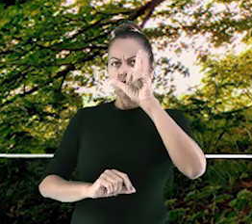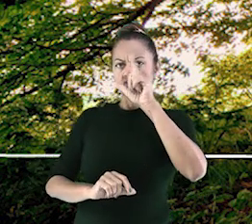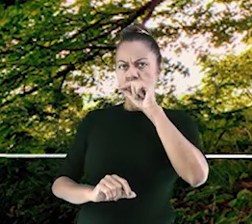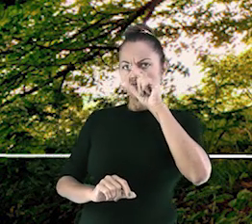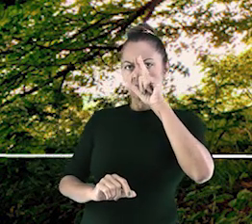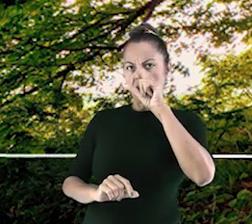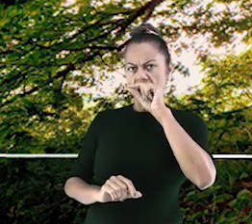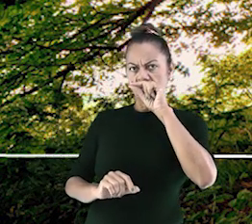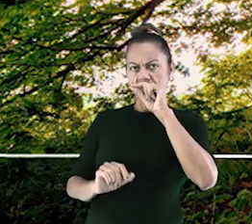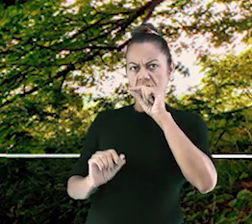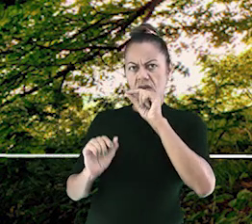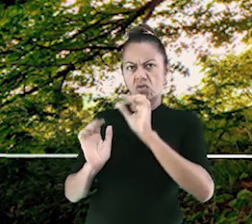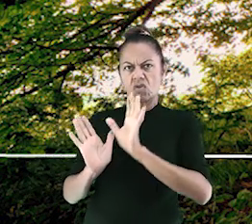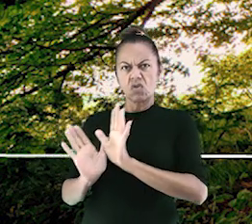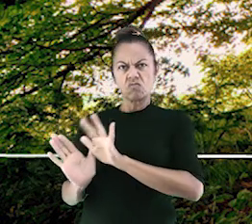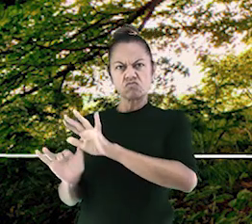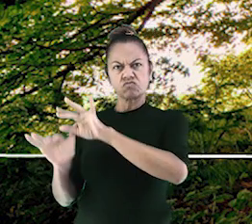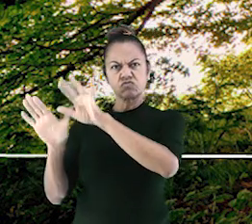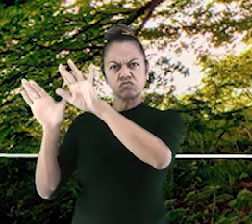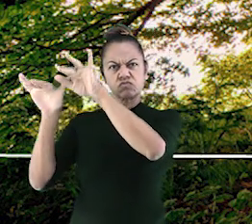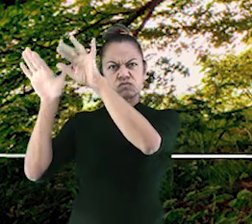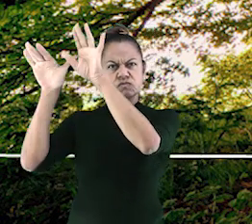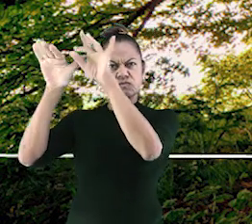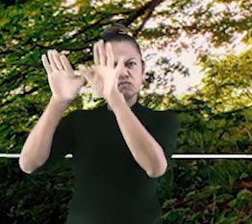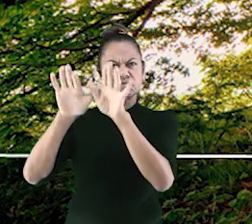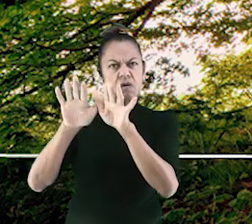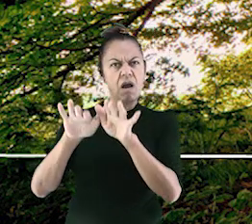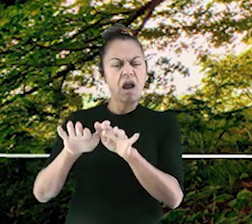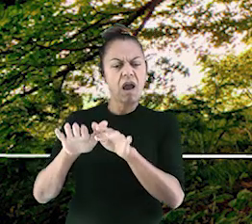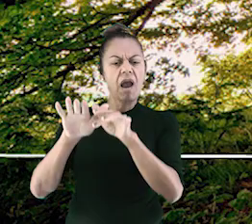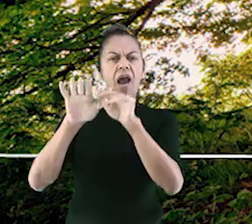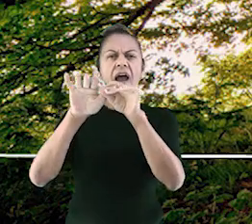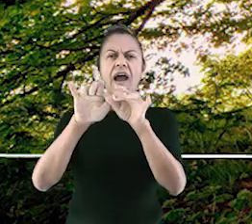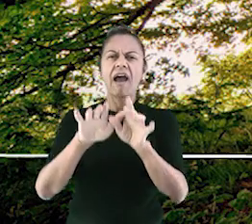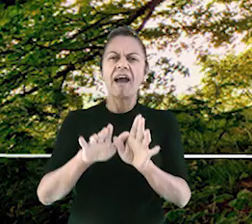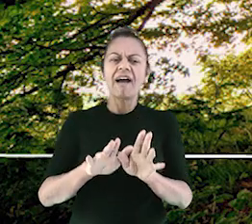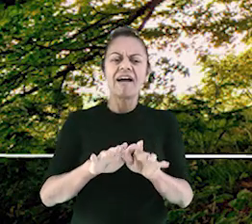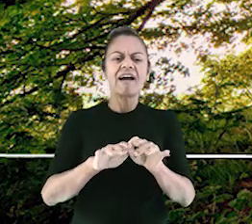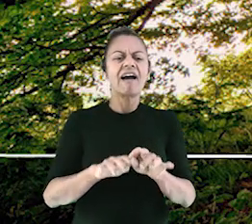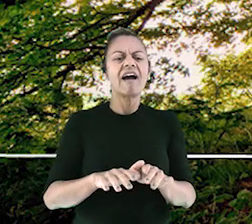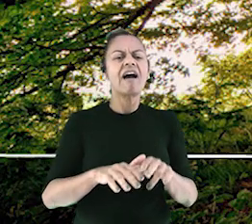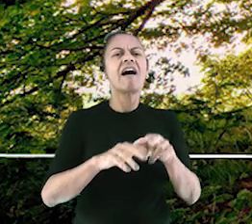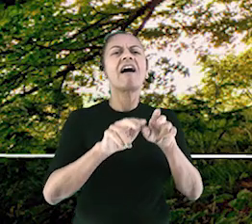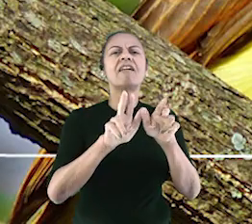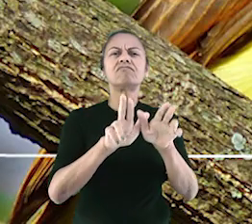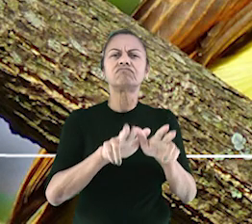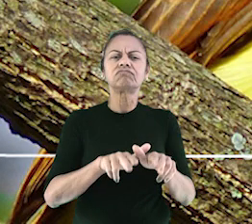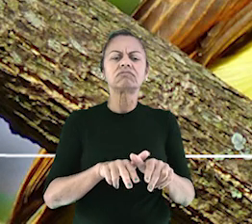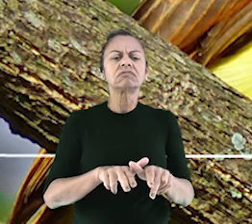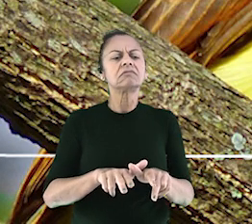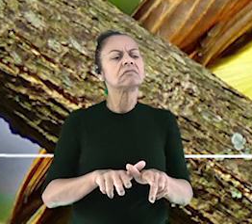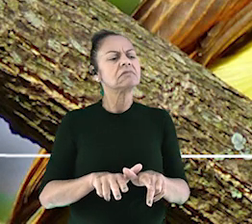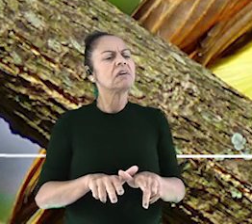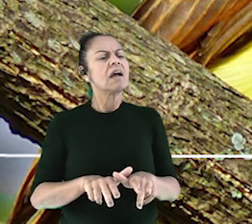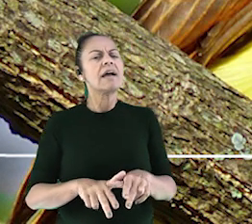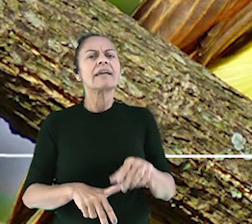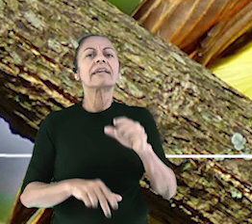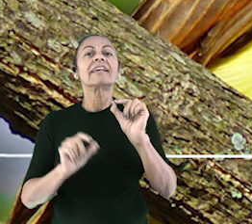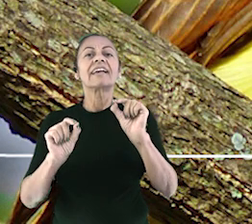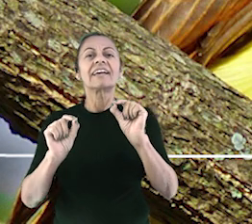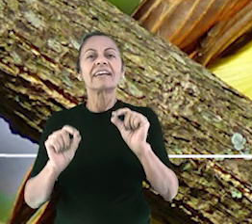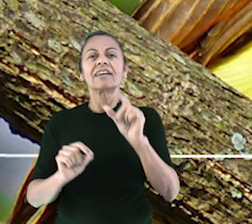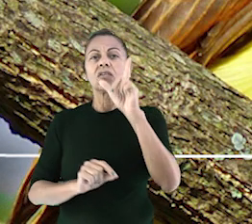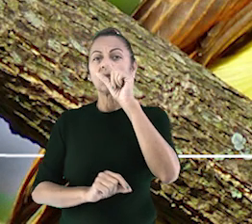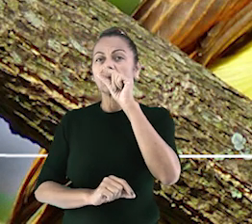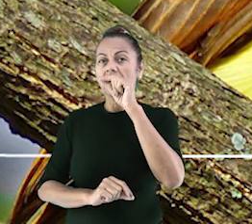um pássaro maior. Esperto, era o Bem-te-vi. E o Bem-te-vi logo